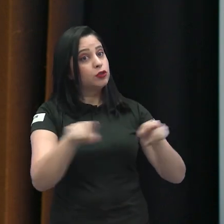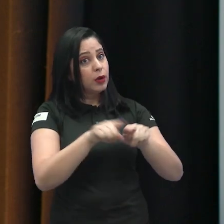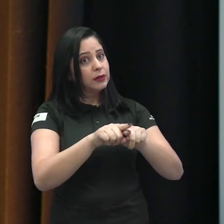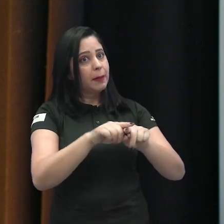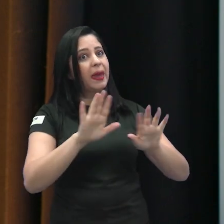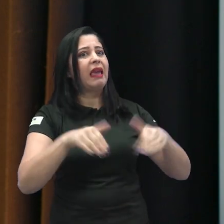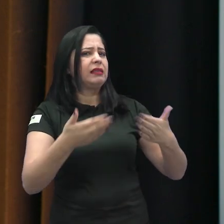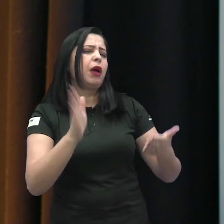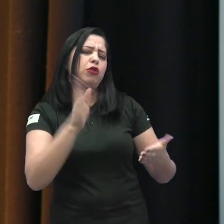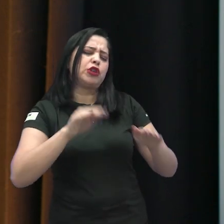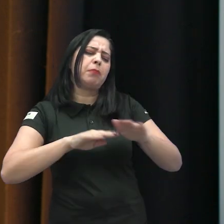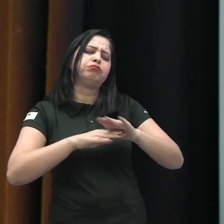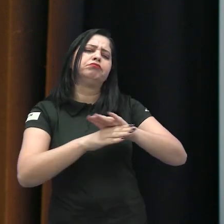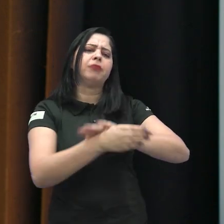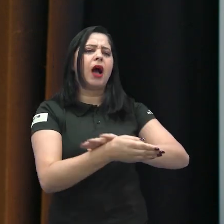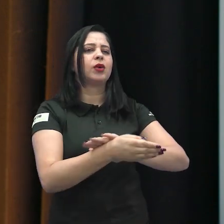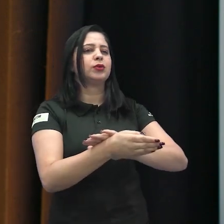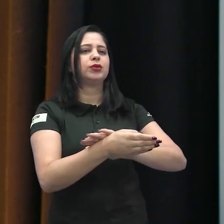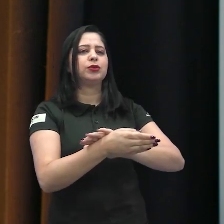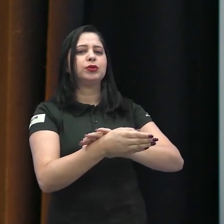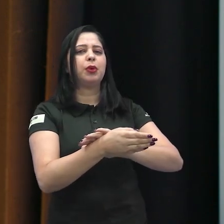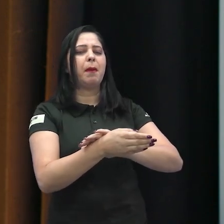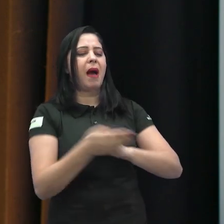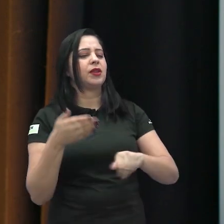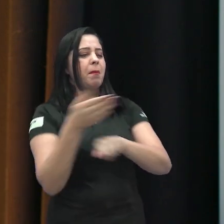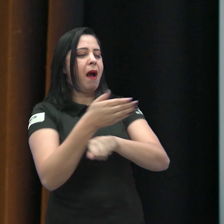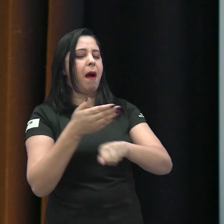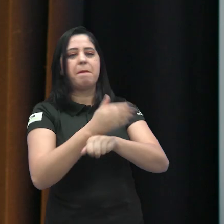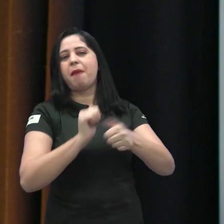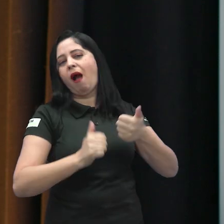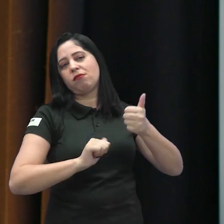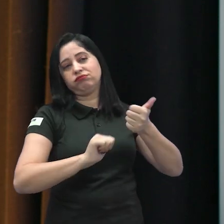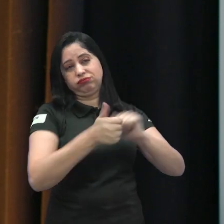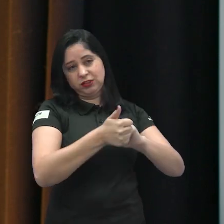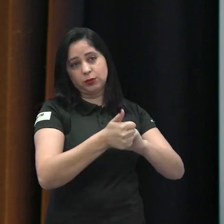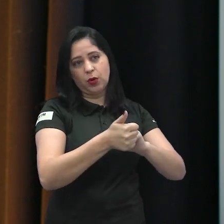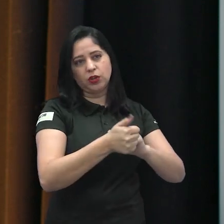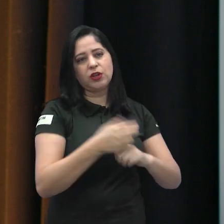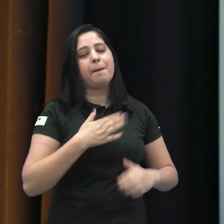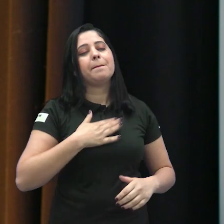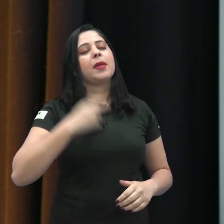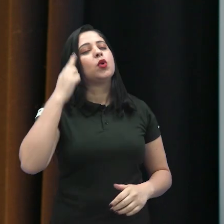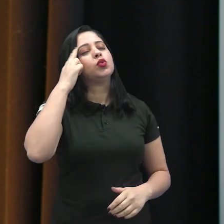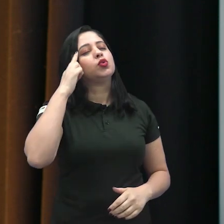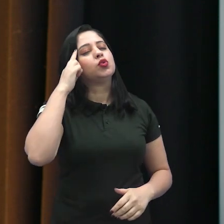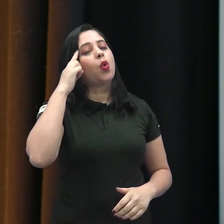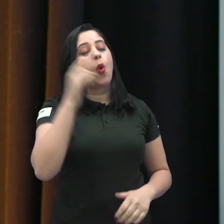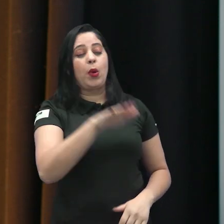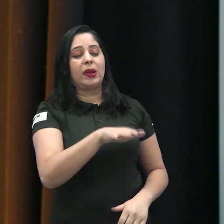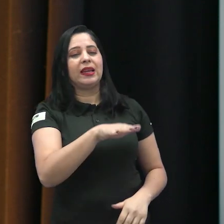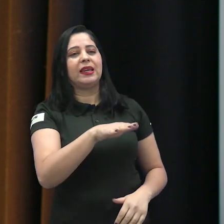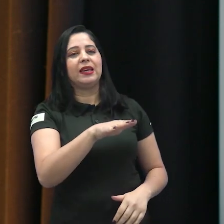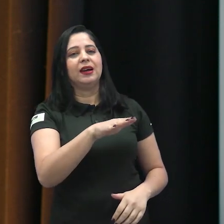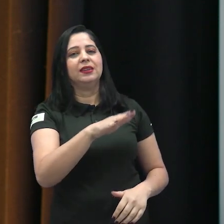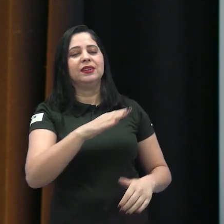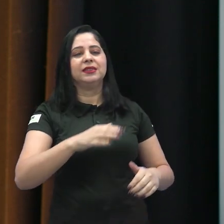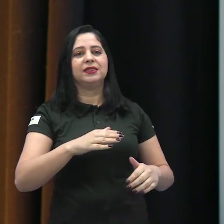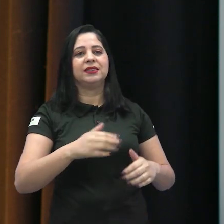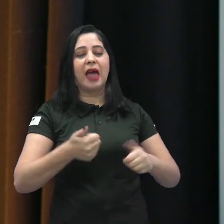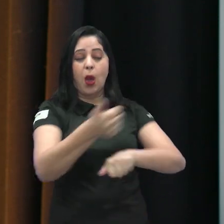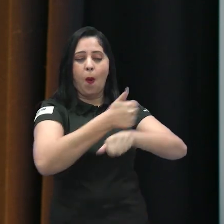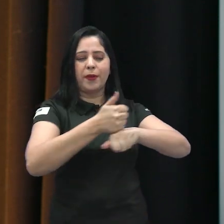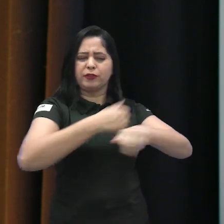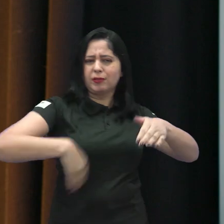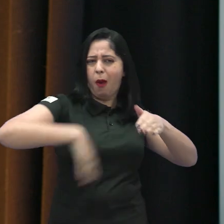trajetória, ela sempre seguiu dentro do esporte. Desde muito criança, o meu sonho sempre foi ser jogador de futebol, né? E eu